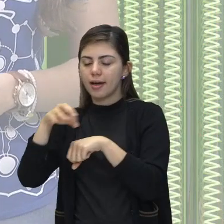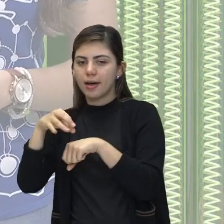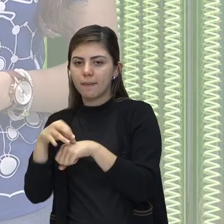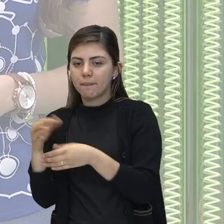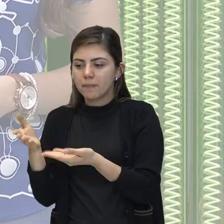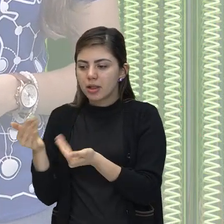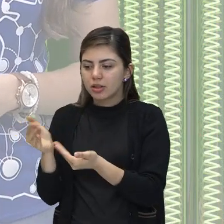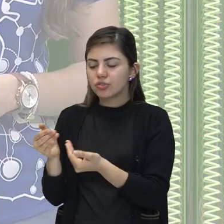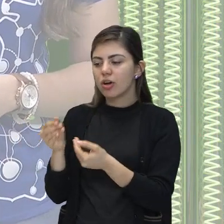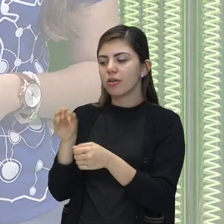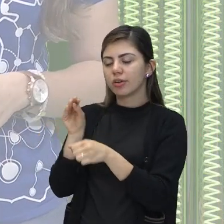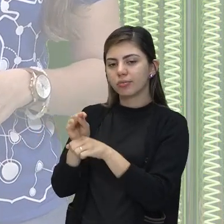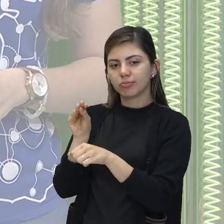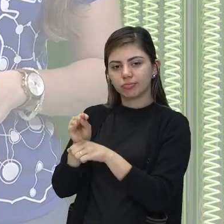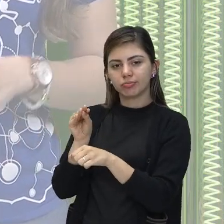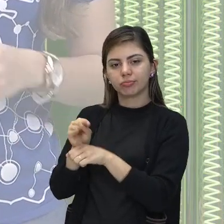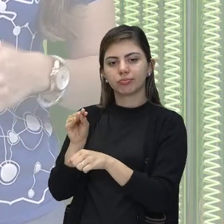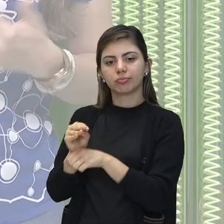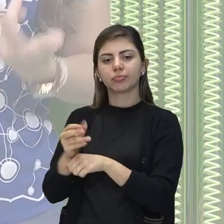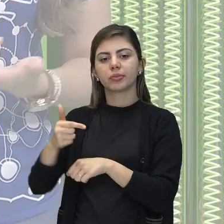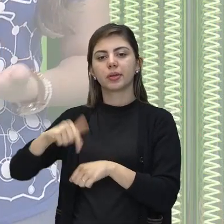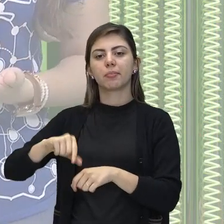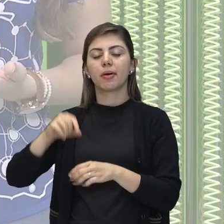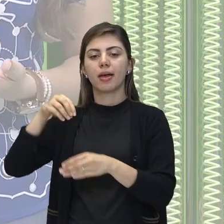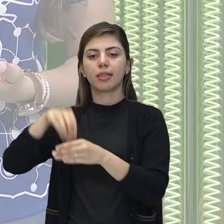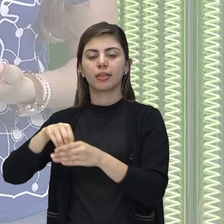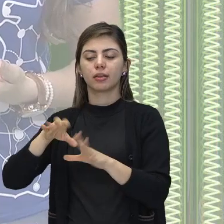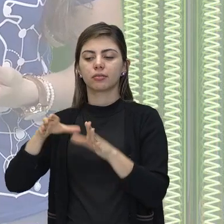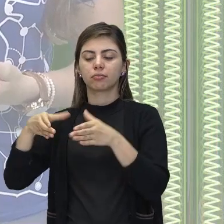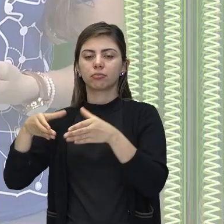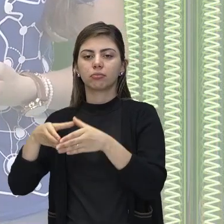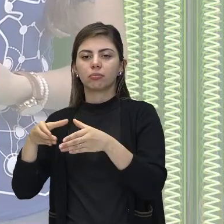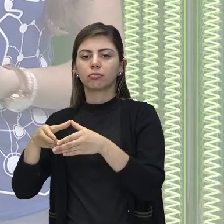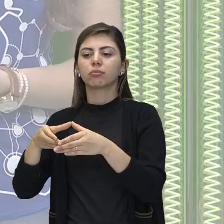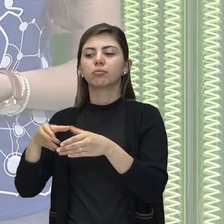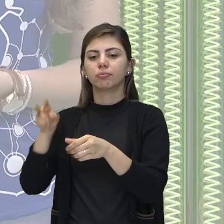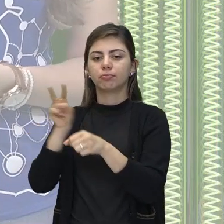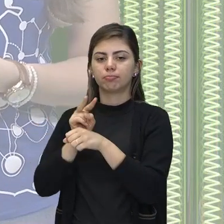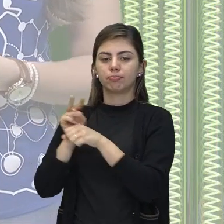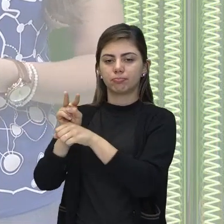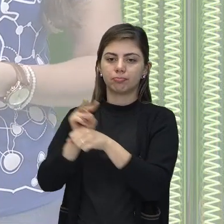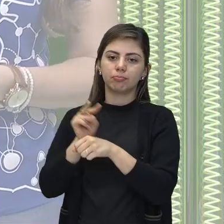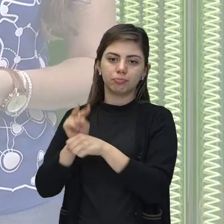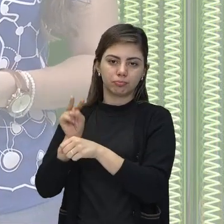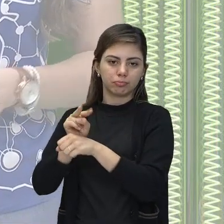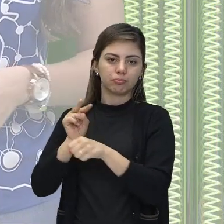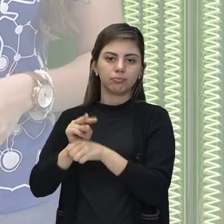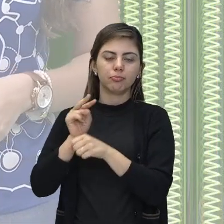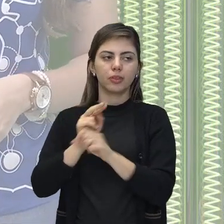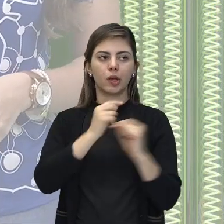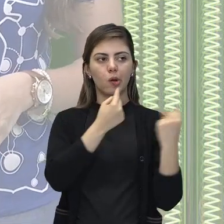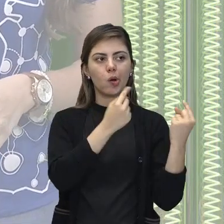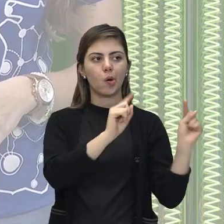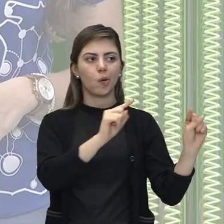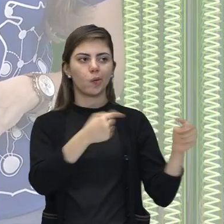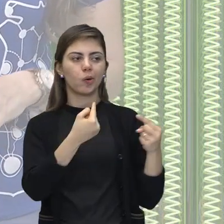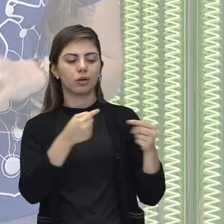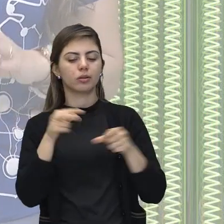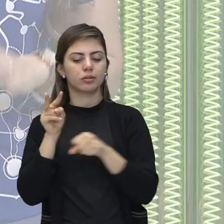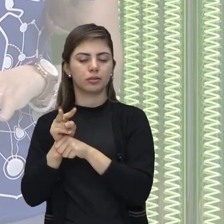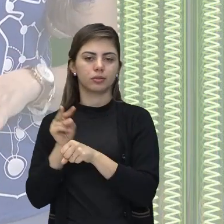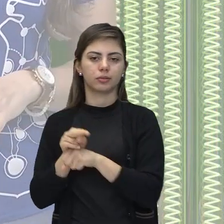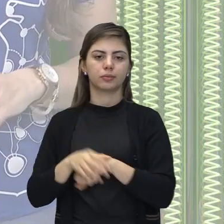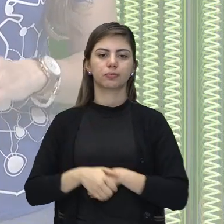jovens, limpar a colmeia e proteger a colmeia de ataques, né? As